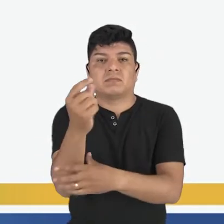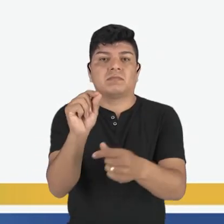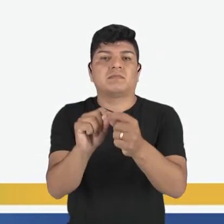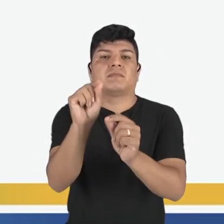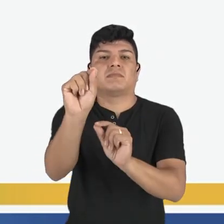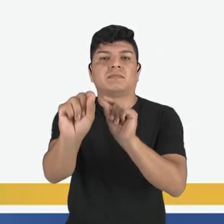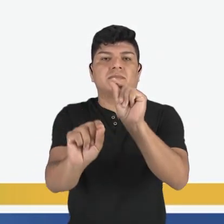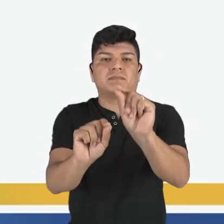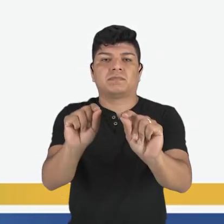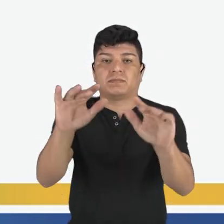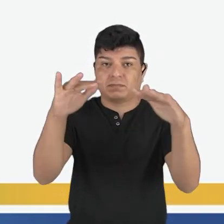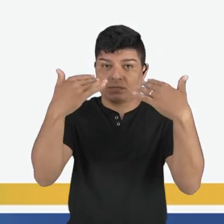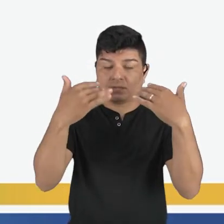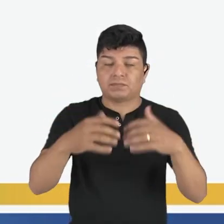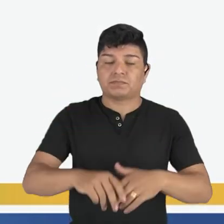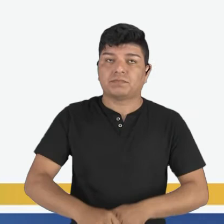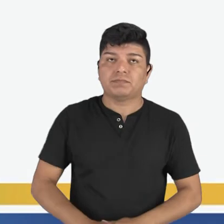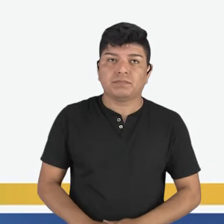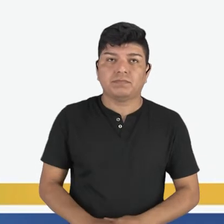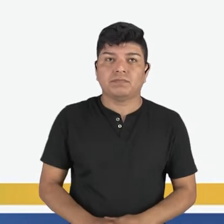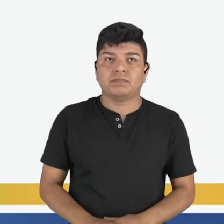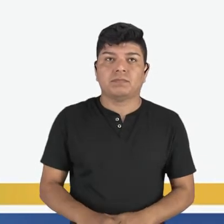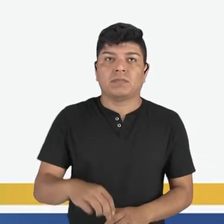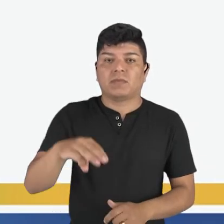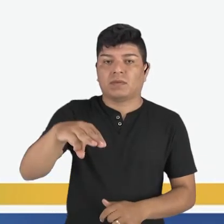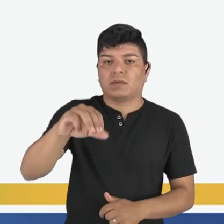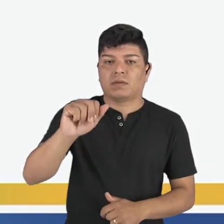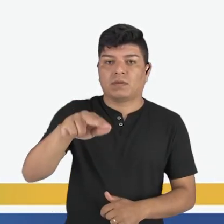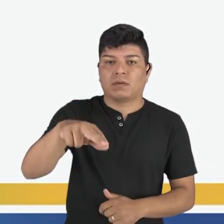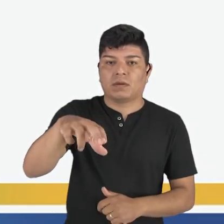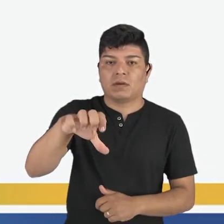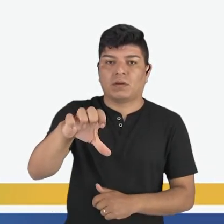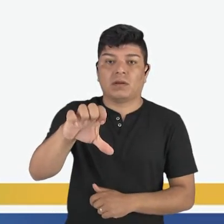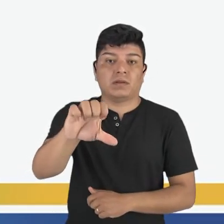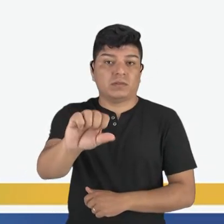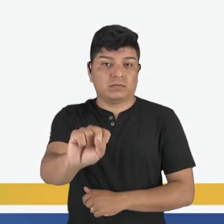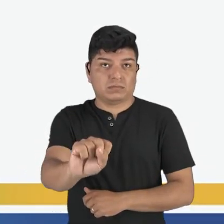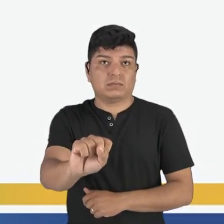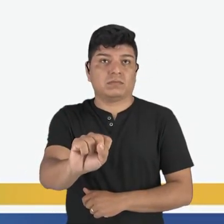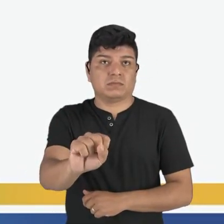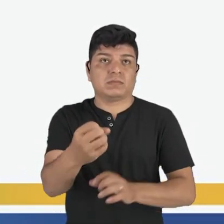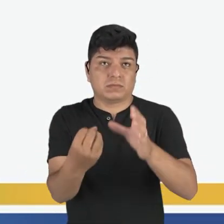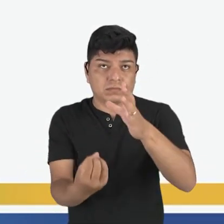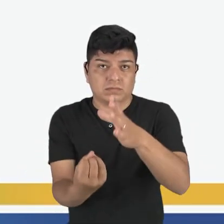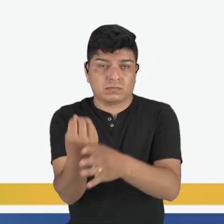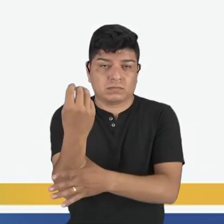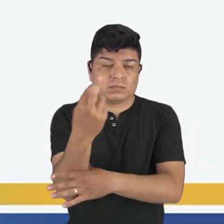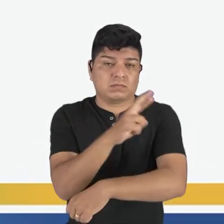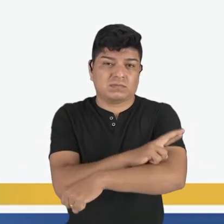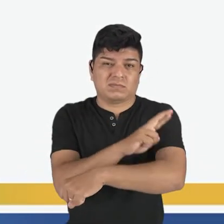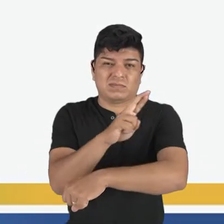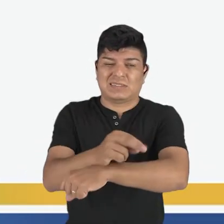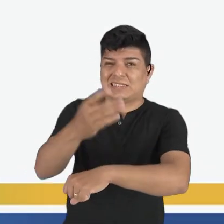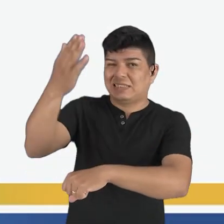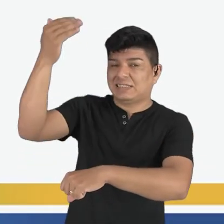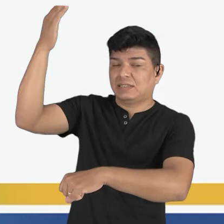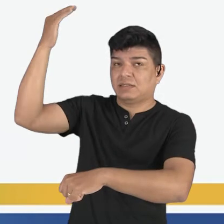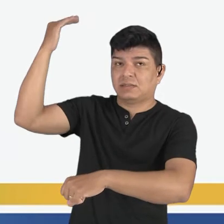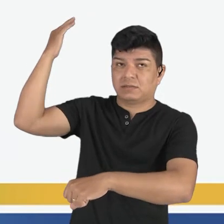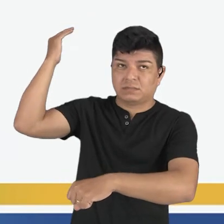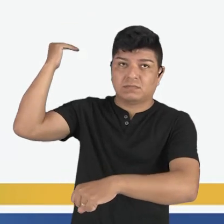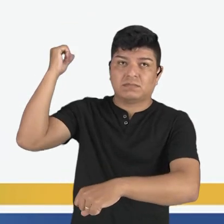fez? Presta atenção. O Mani, que é o fundador do maniqueísmo, essa religião muito antiga lá da